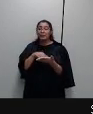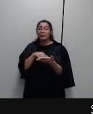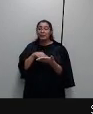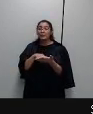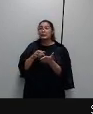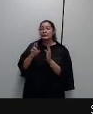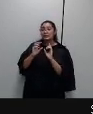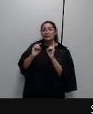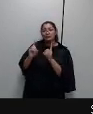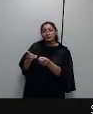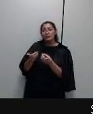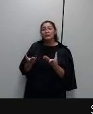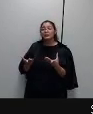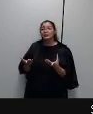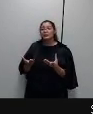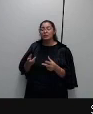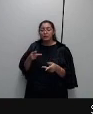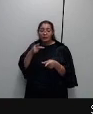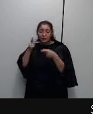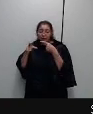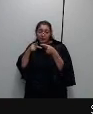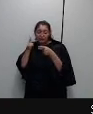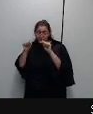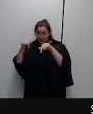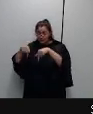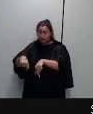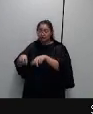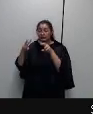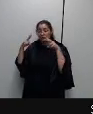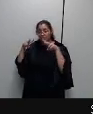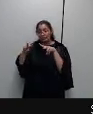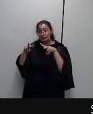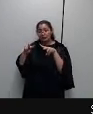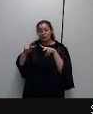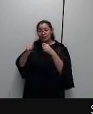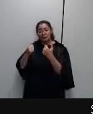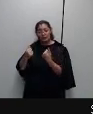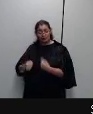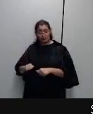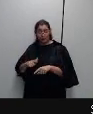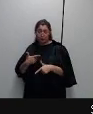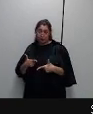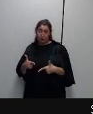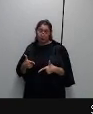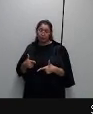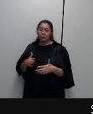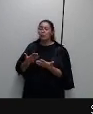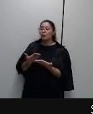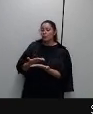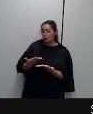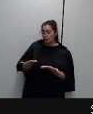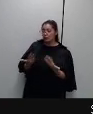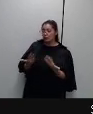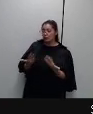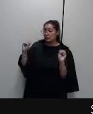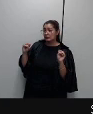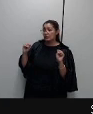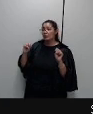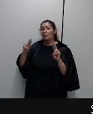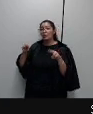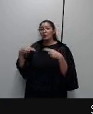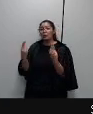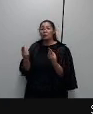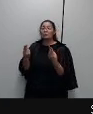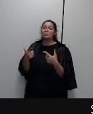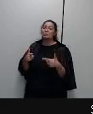que tem que discutir aqui a meu ver esse Pode adicionar ou não execução resposta assim então